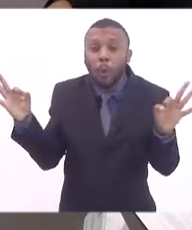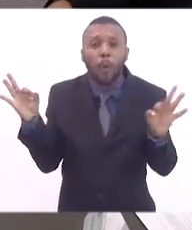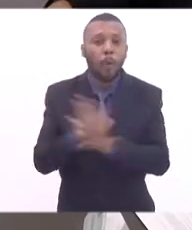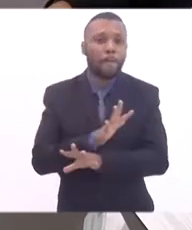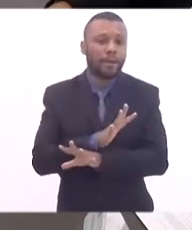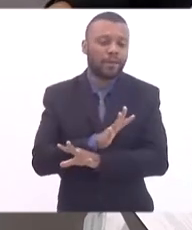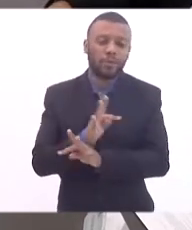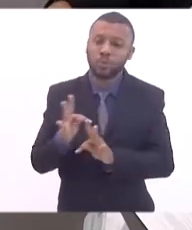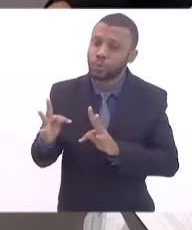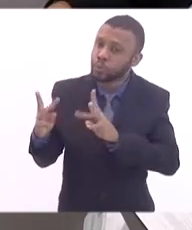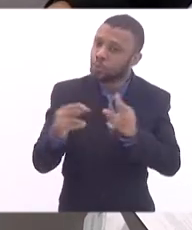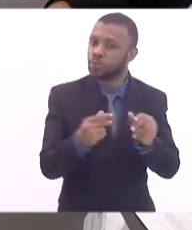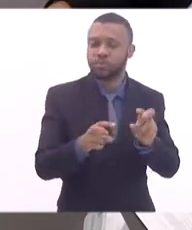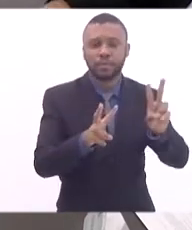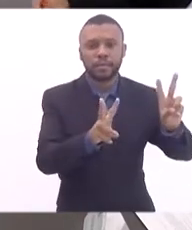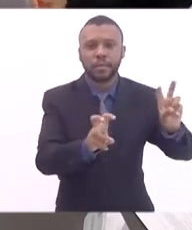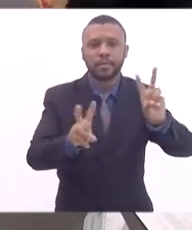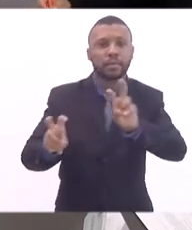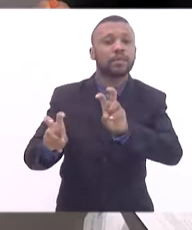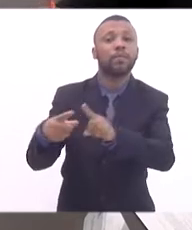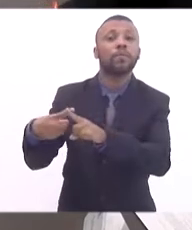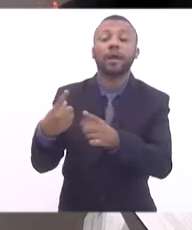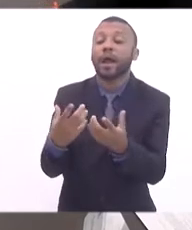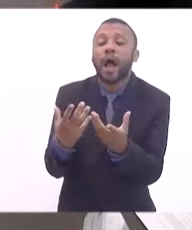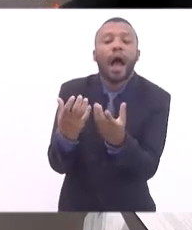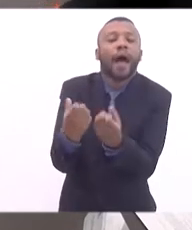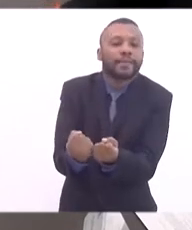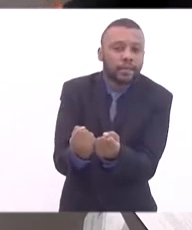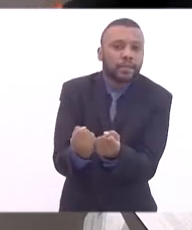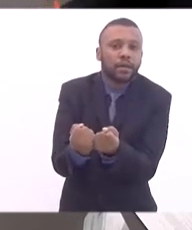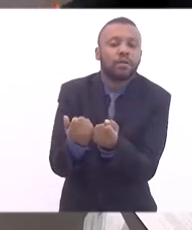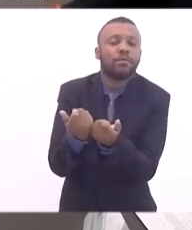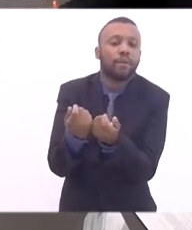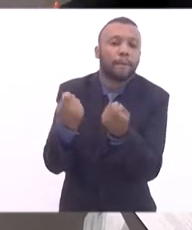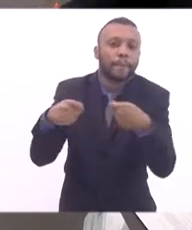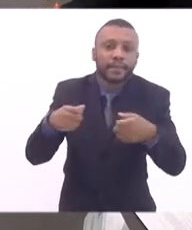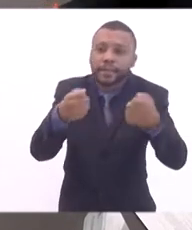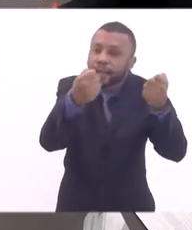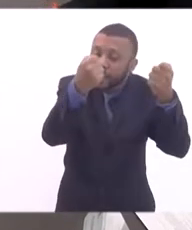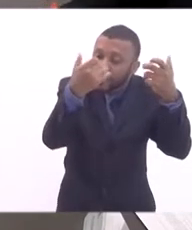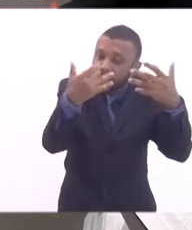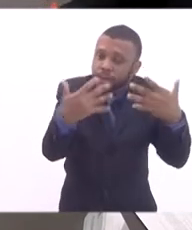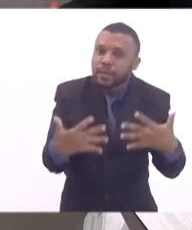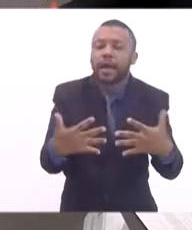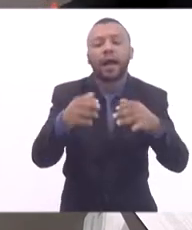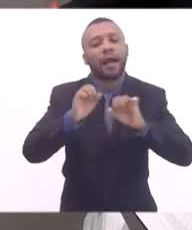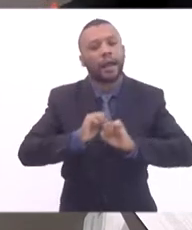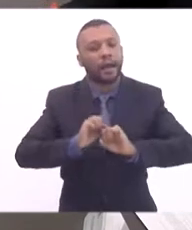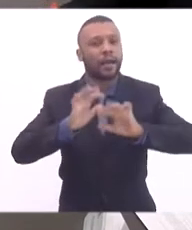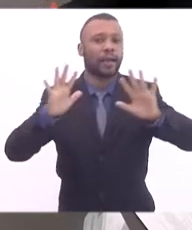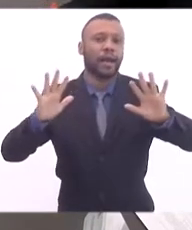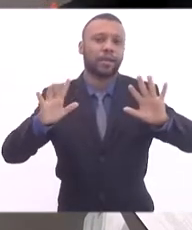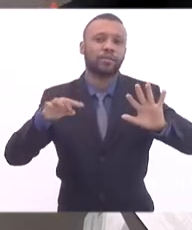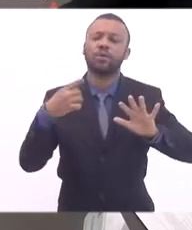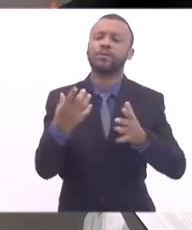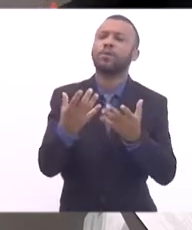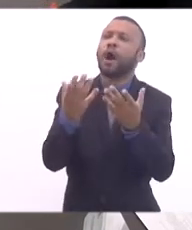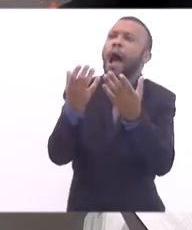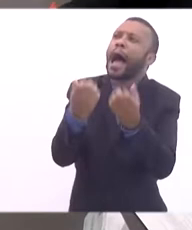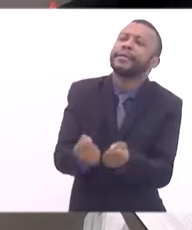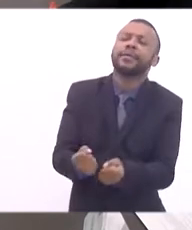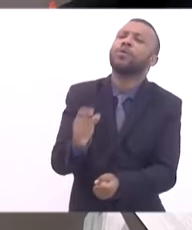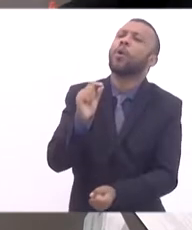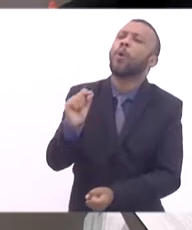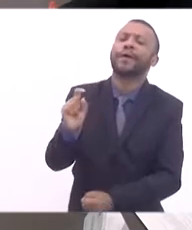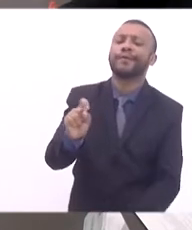porque a Adesão tem que dizer claramente a gente está aderindo a que